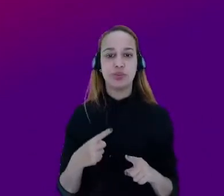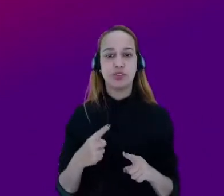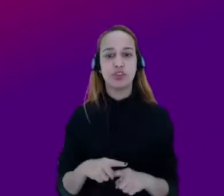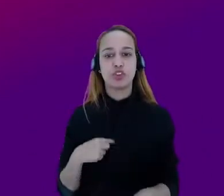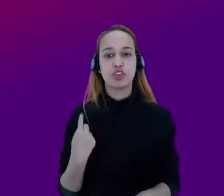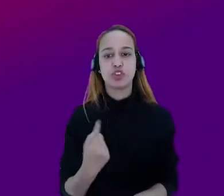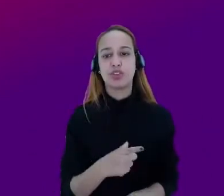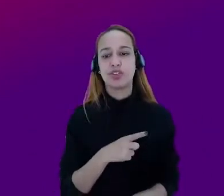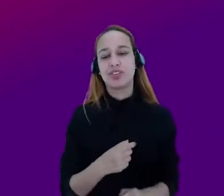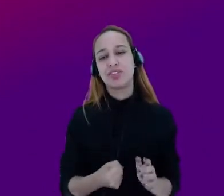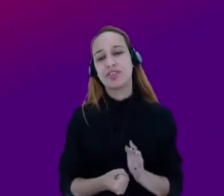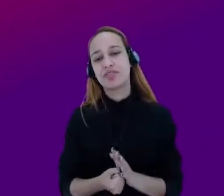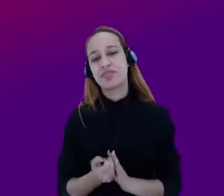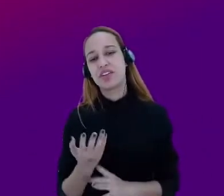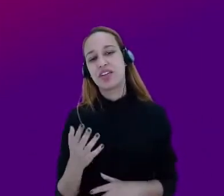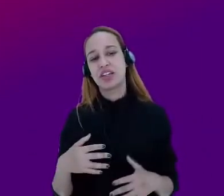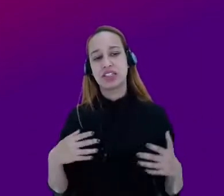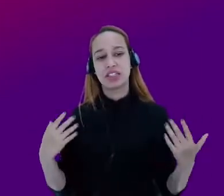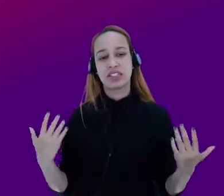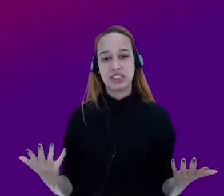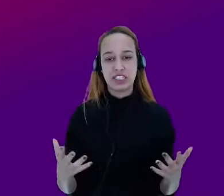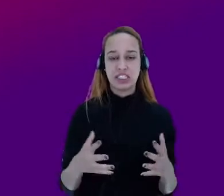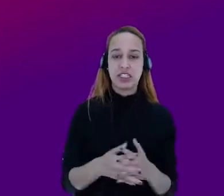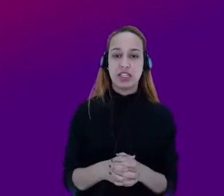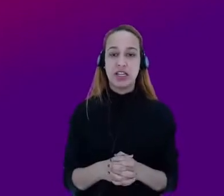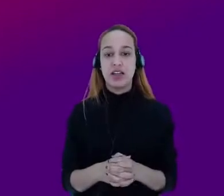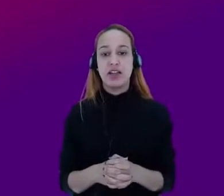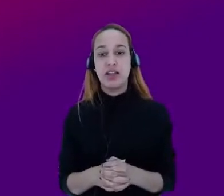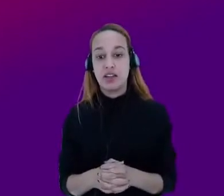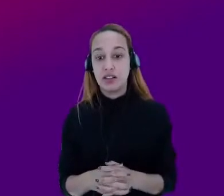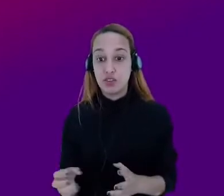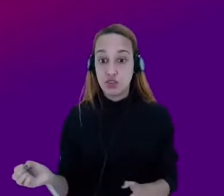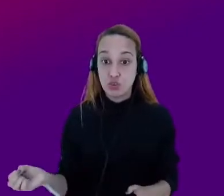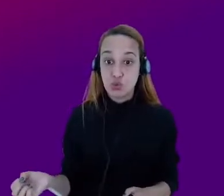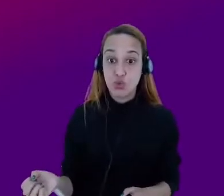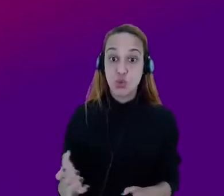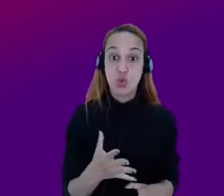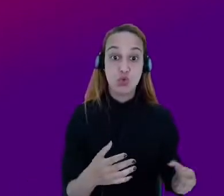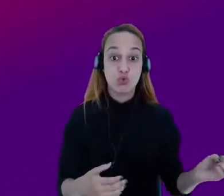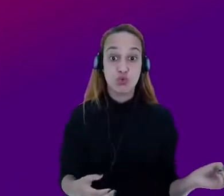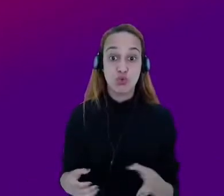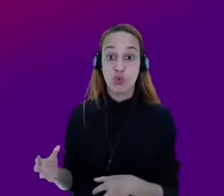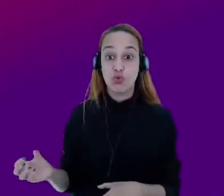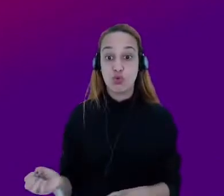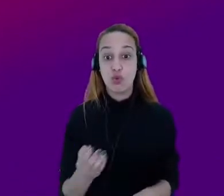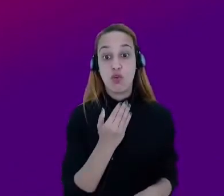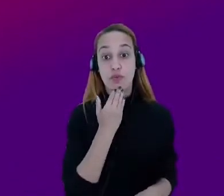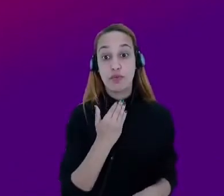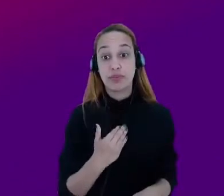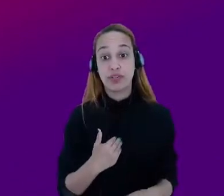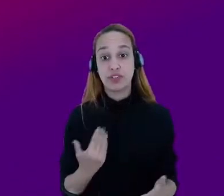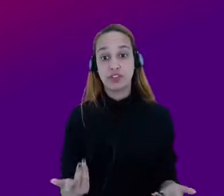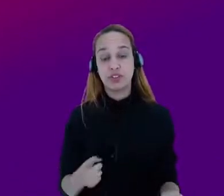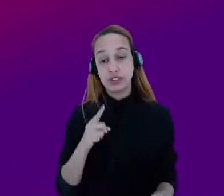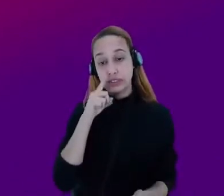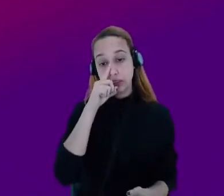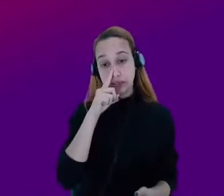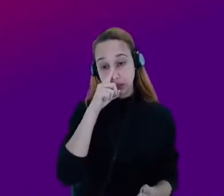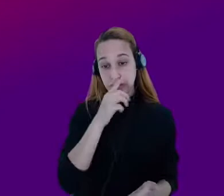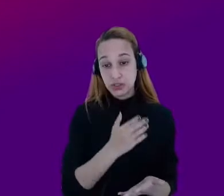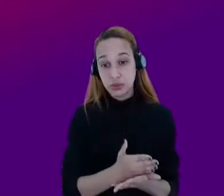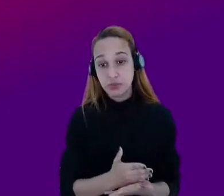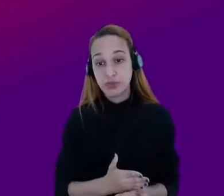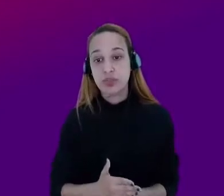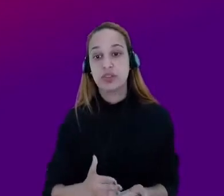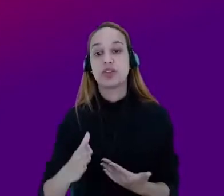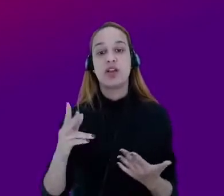diversas demandas novas geradas pela pandemia, riscos que começaram a